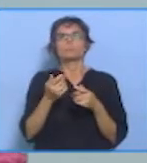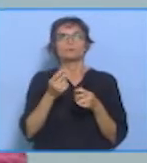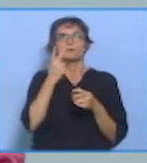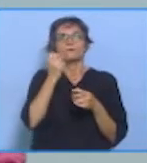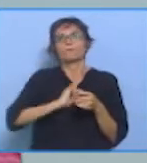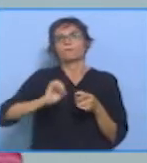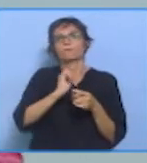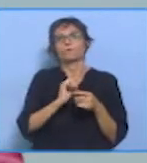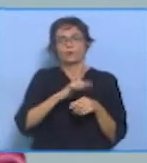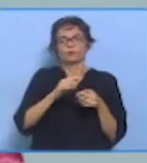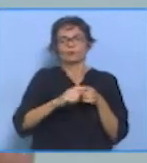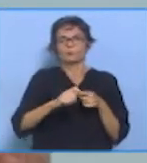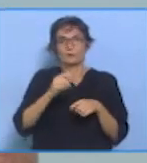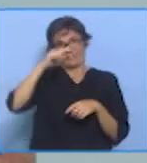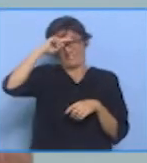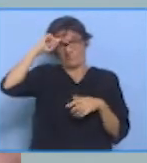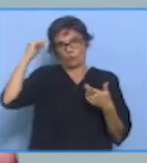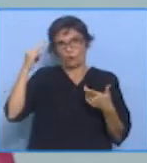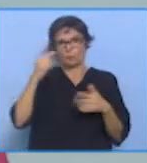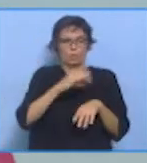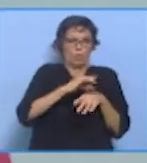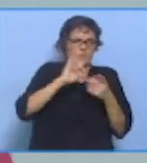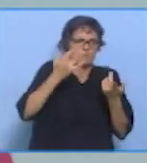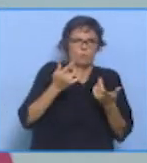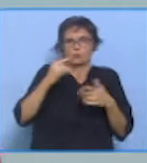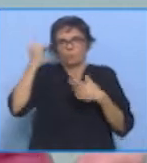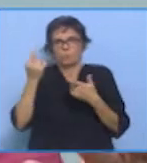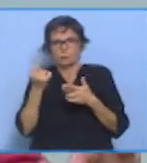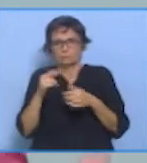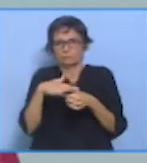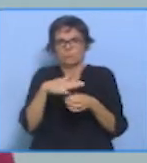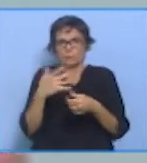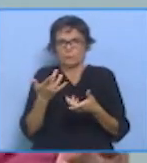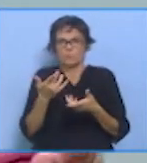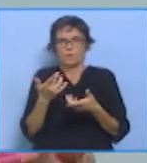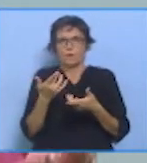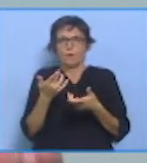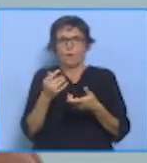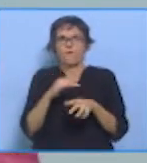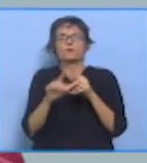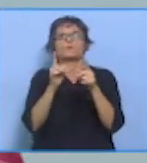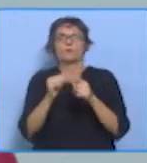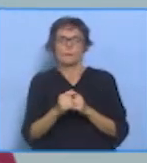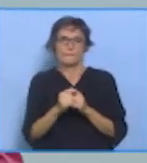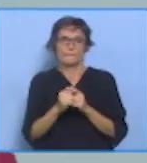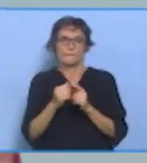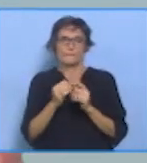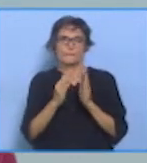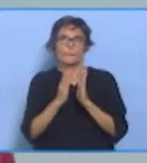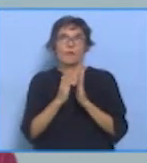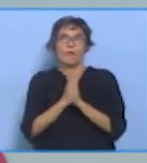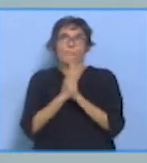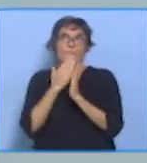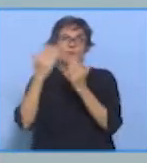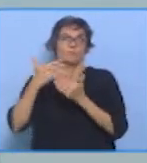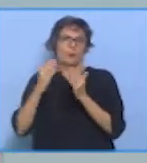pois naturalmente vira-se para Deus, não é? E pede. Pedir não é pecado. Pedinchice talvez, mas pedir não é pecado,